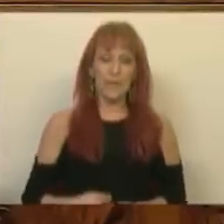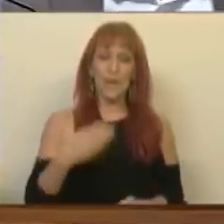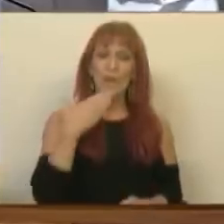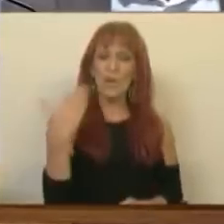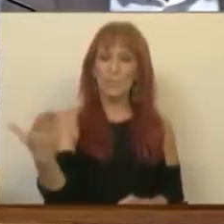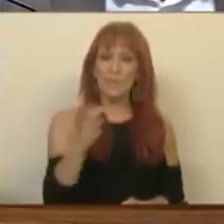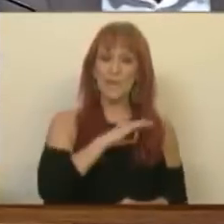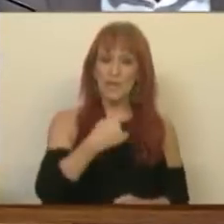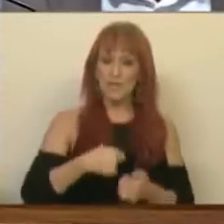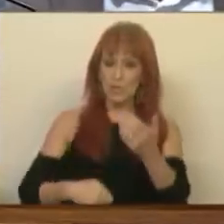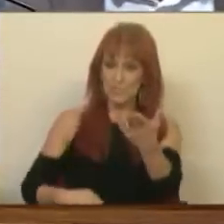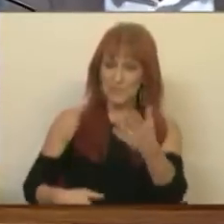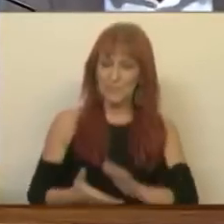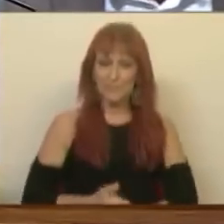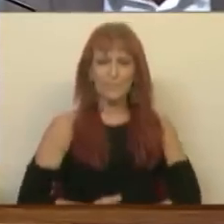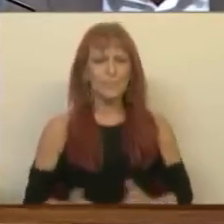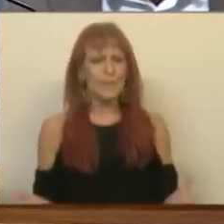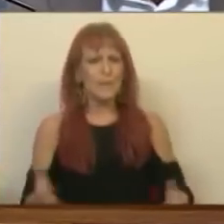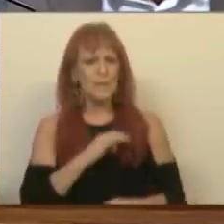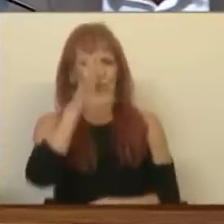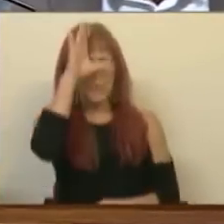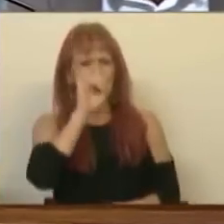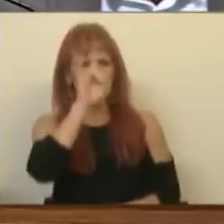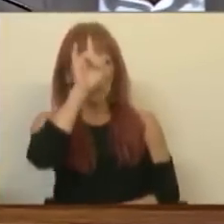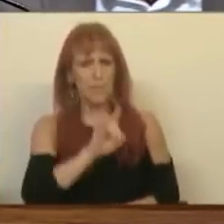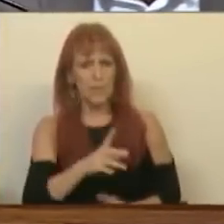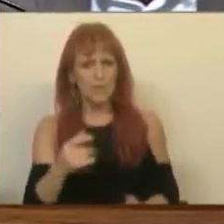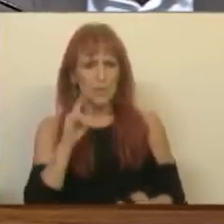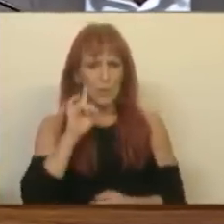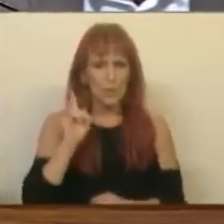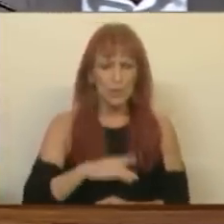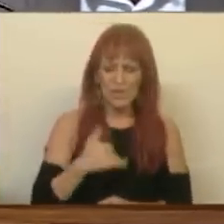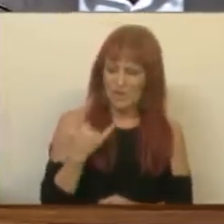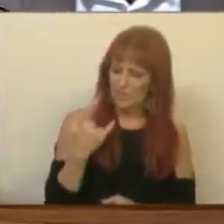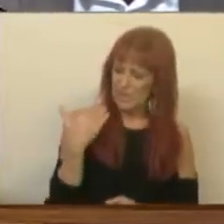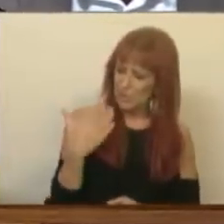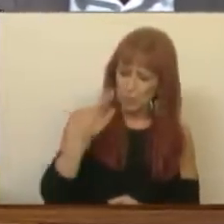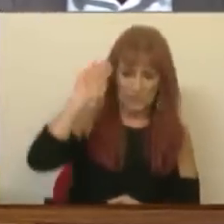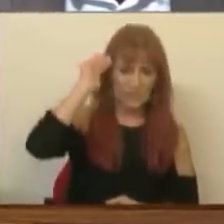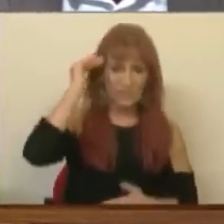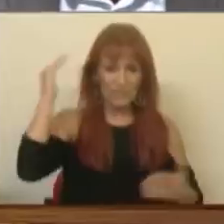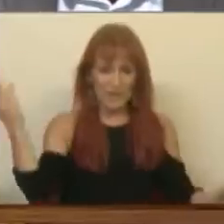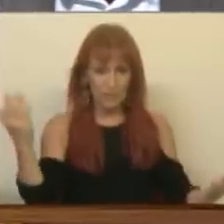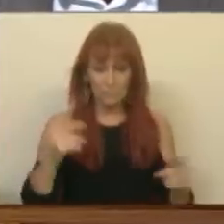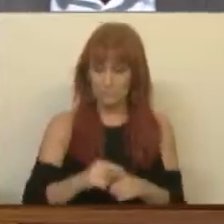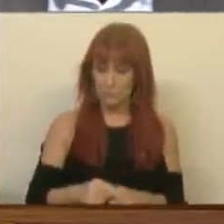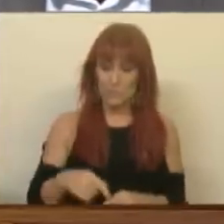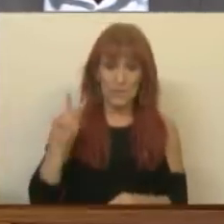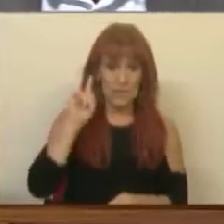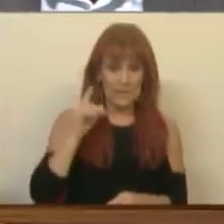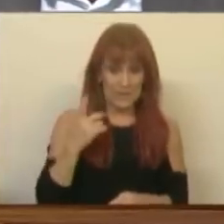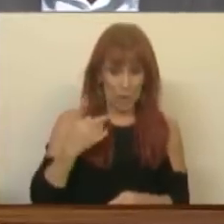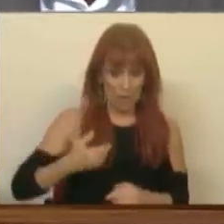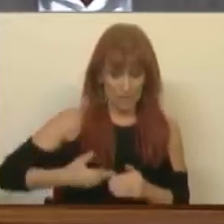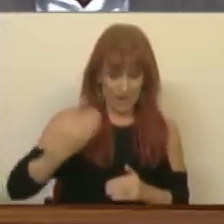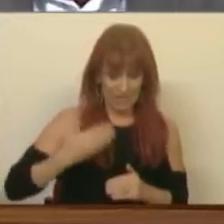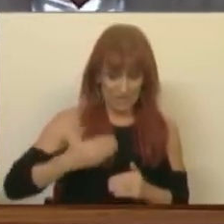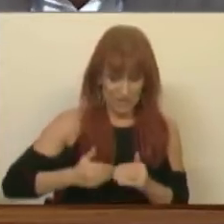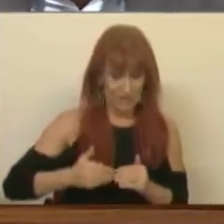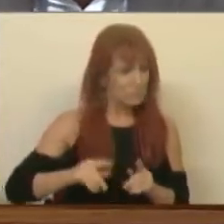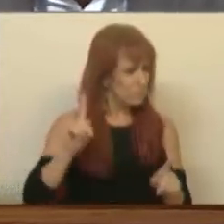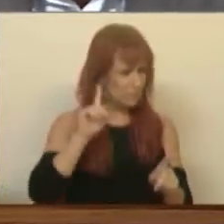muito obrigada senhor primeiro ministro no dia 21 de Fevereiro a nove dias das